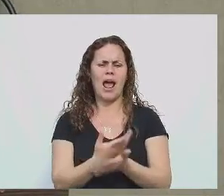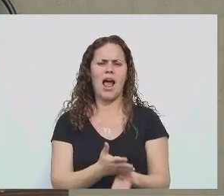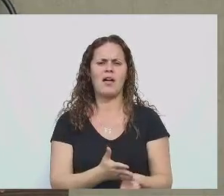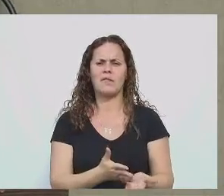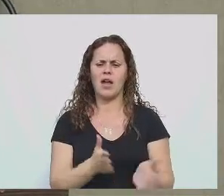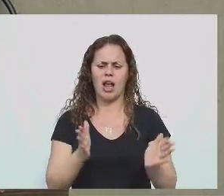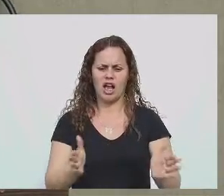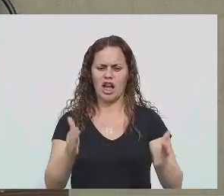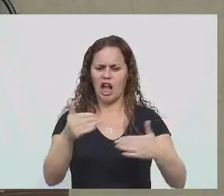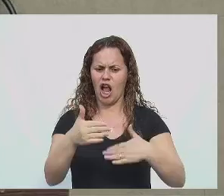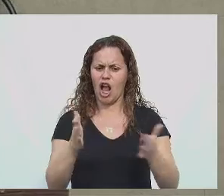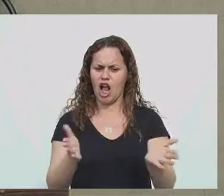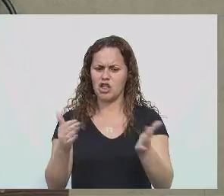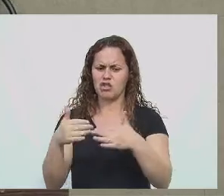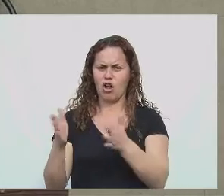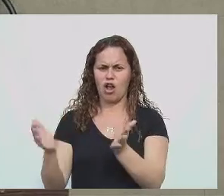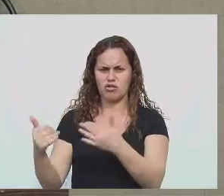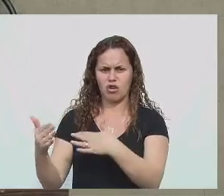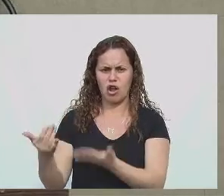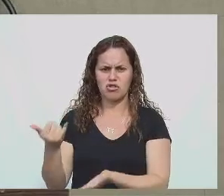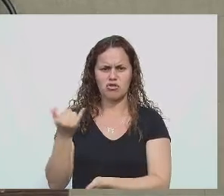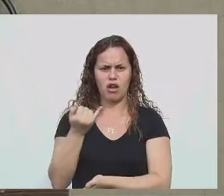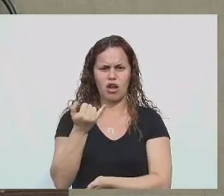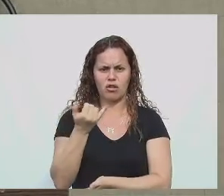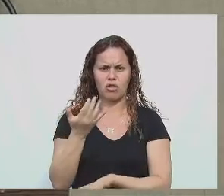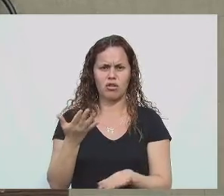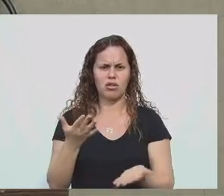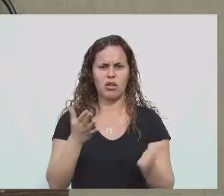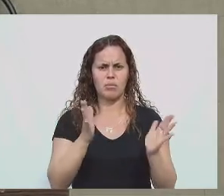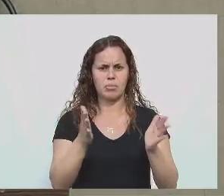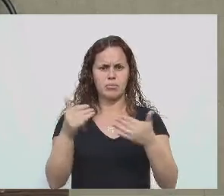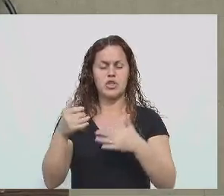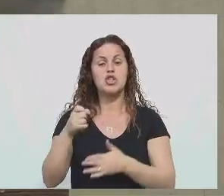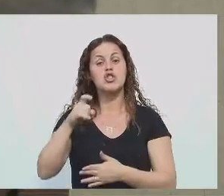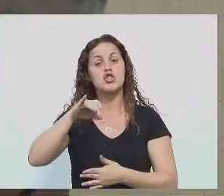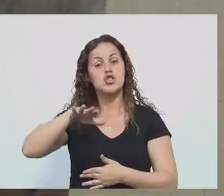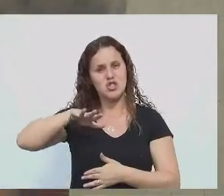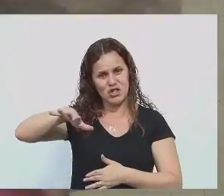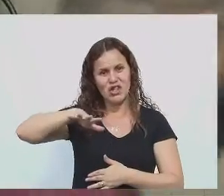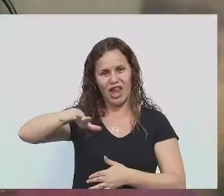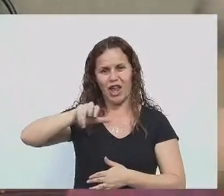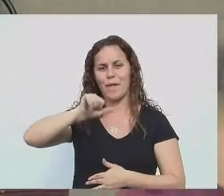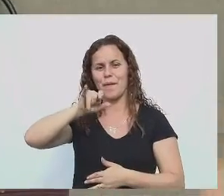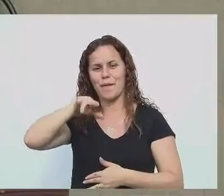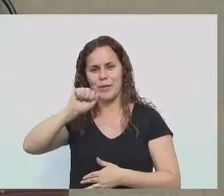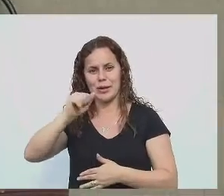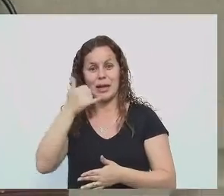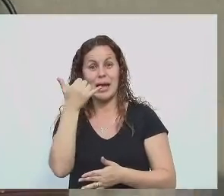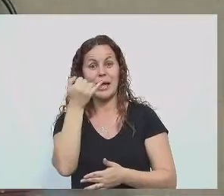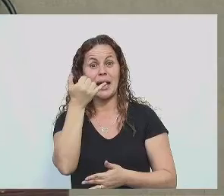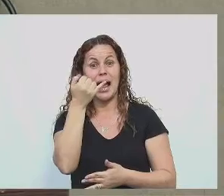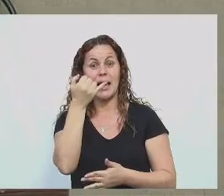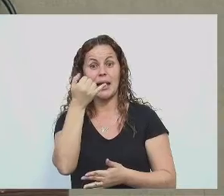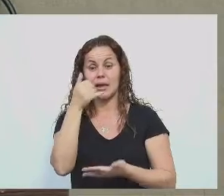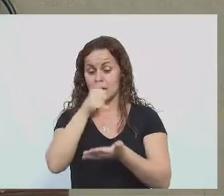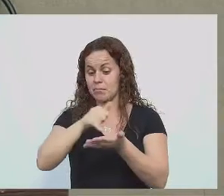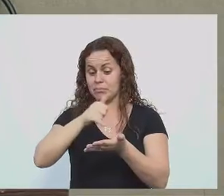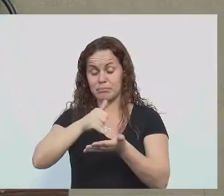vinha levar para o almoxarifado. Didi Errone deve prova disso. As canetas vinham e nenhuma